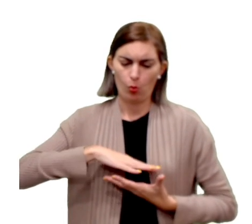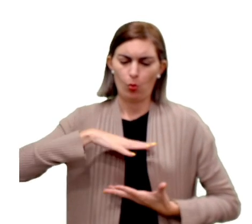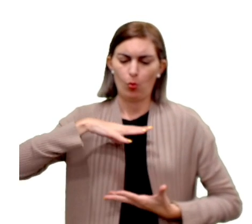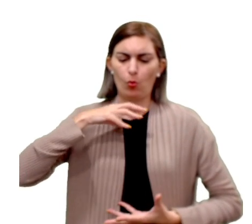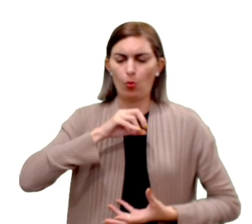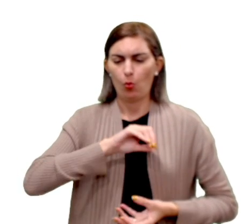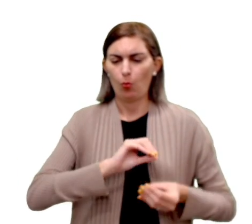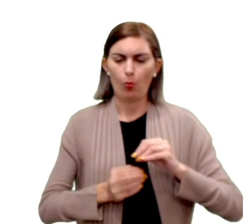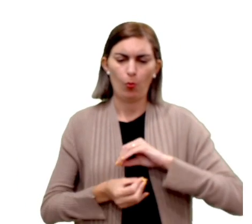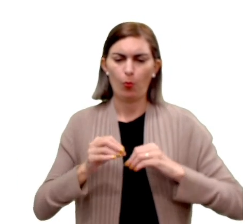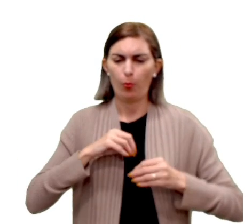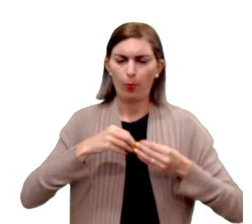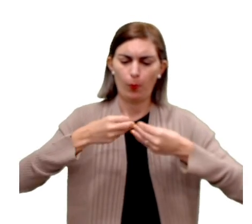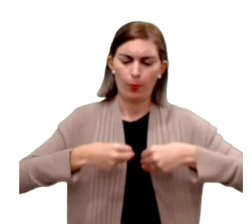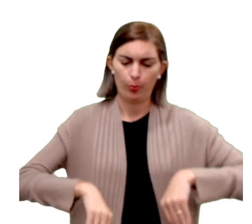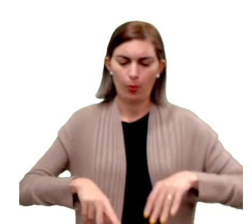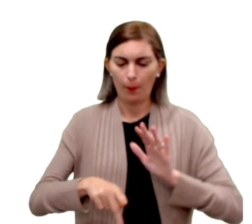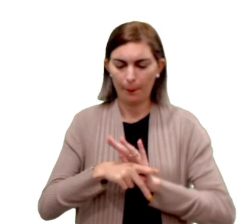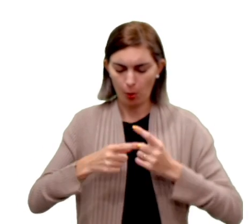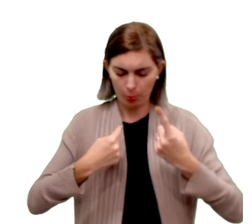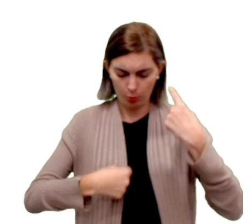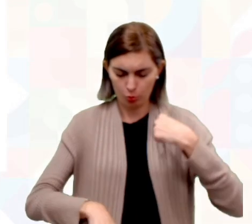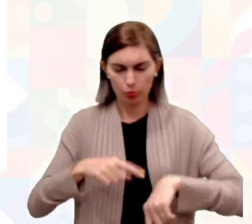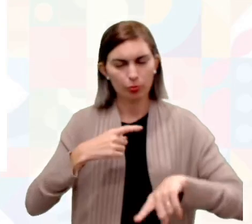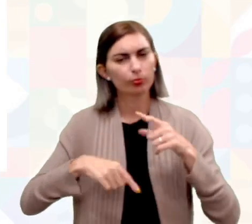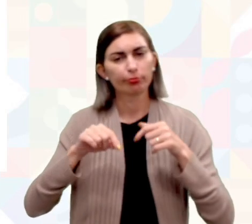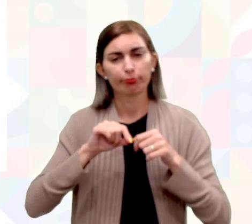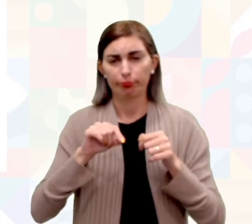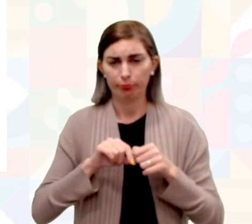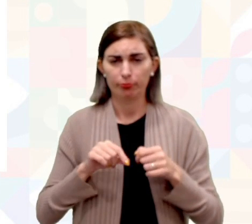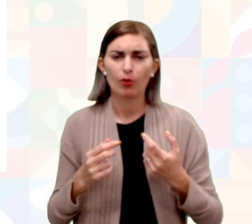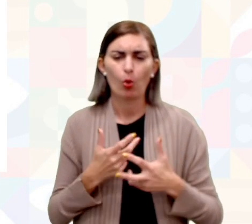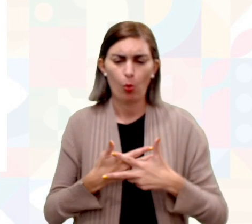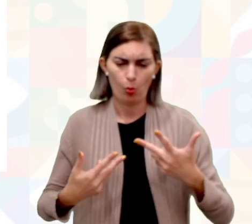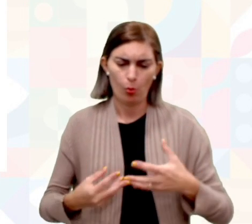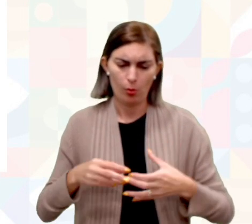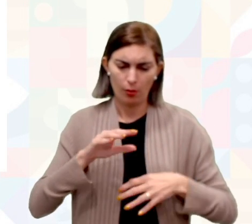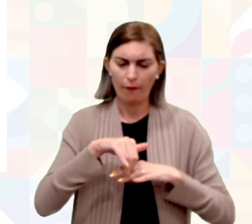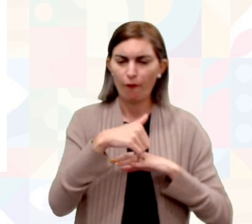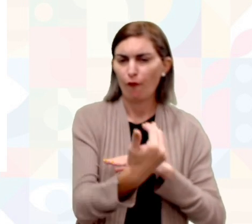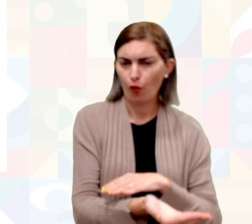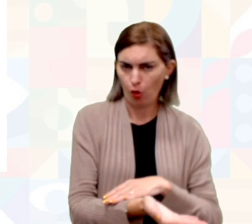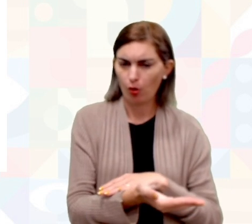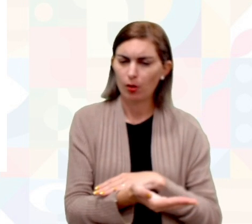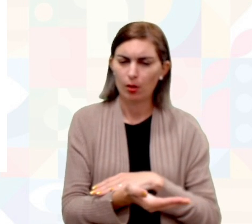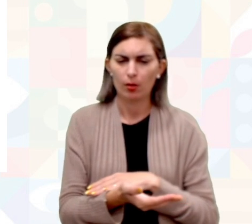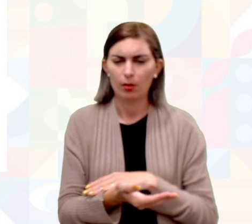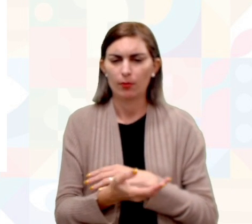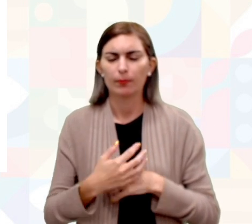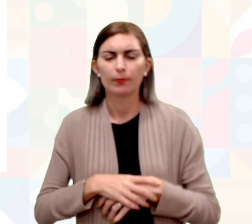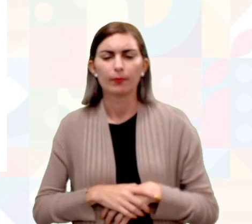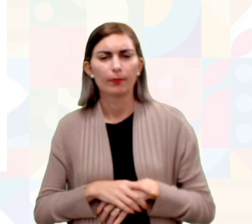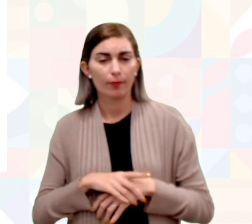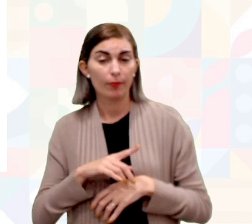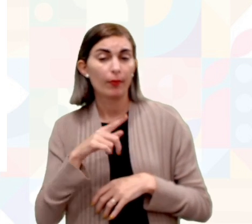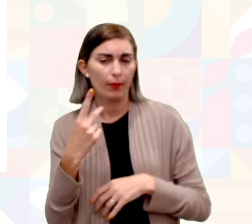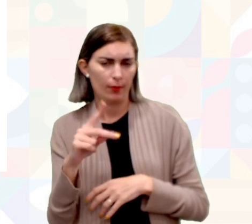substâncias maléficas que o próprio organismo da gente produz. Não é algo que vem de fora como a exógena. Então,